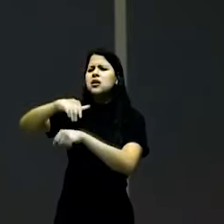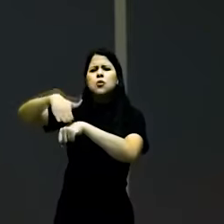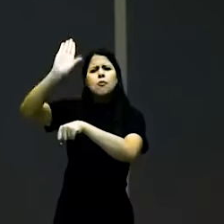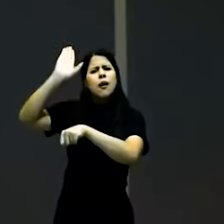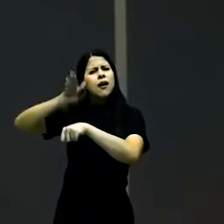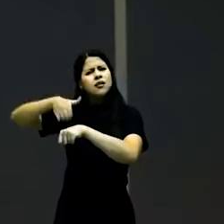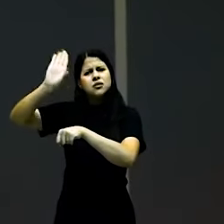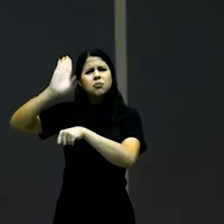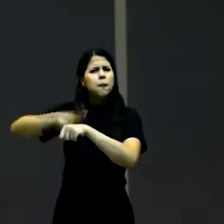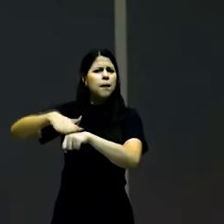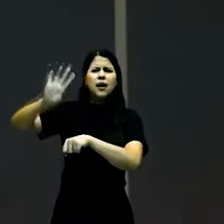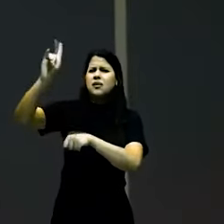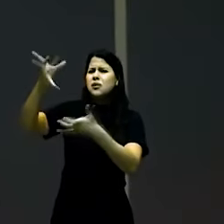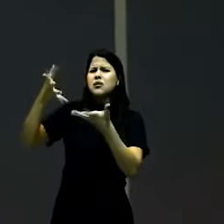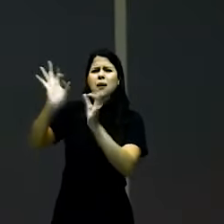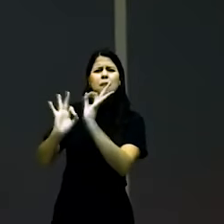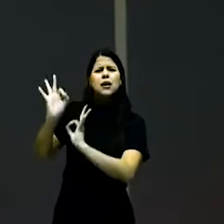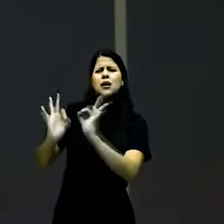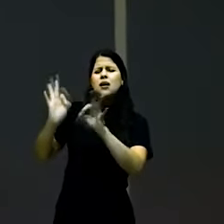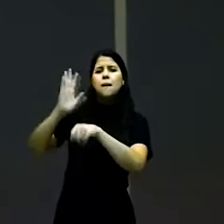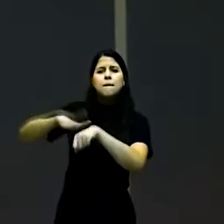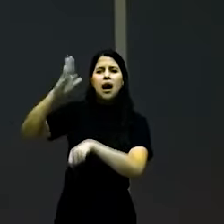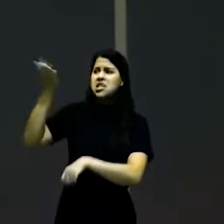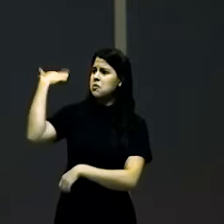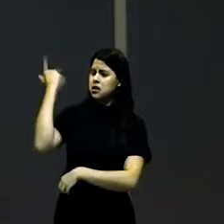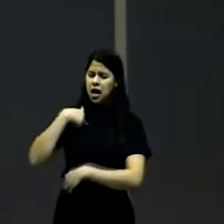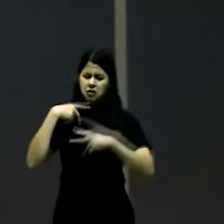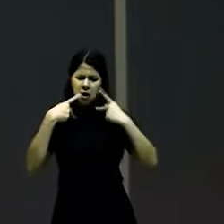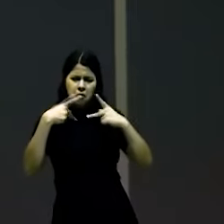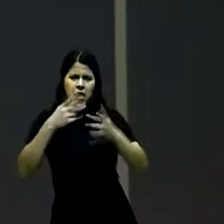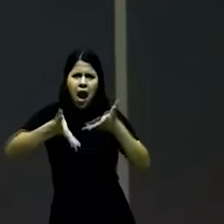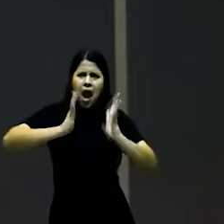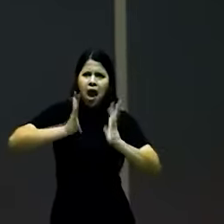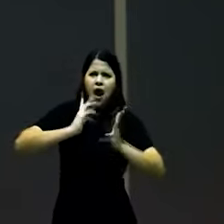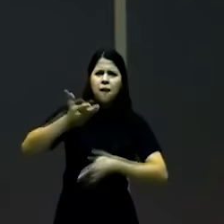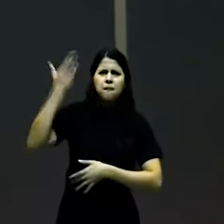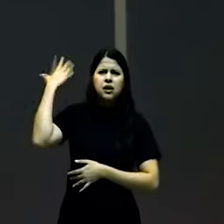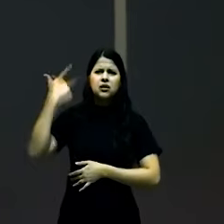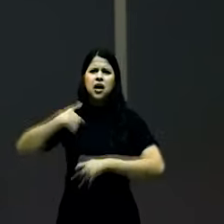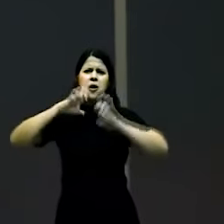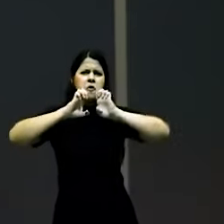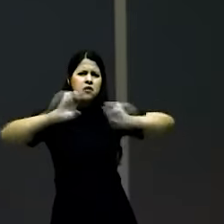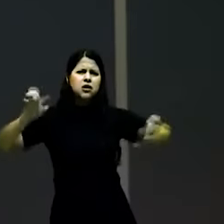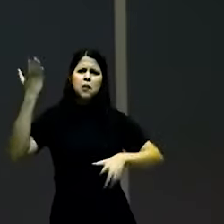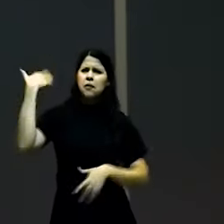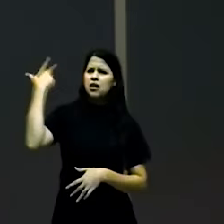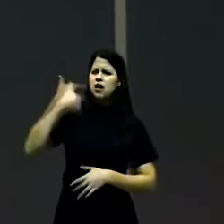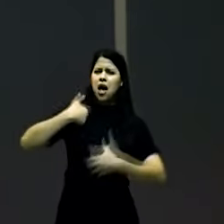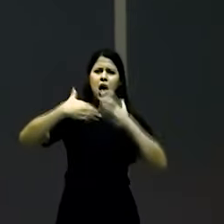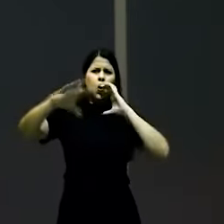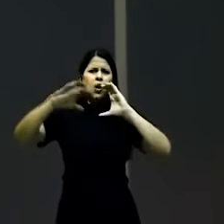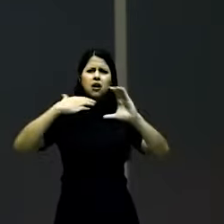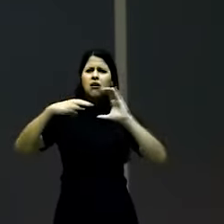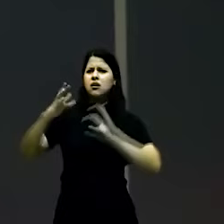fazer em você coisas lindas. Pastor, eu já preguei, eu já evangelizei. Pastor, eu cantava, eu era líder